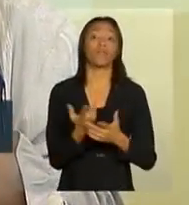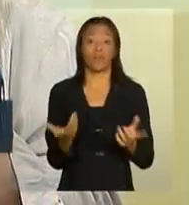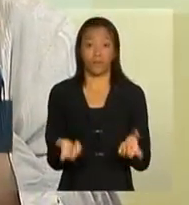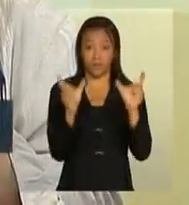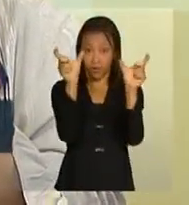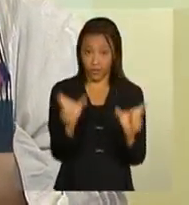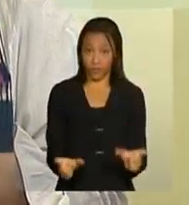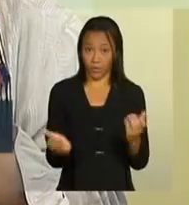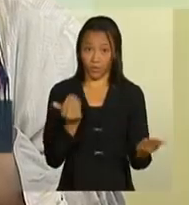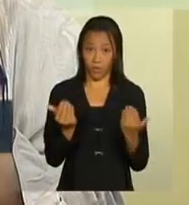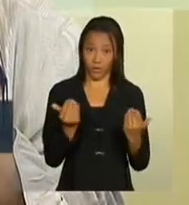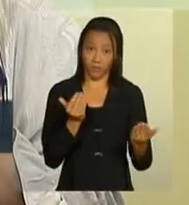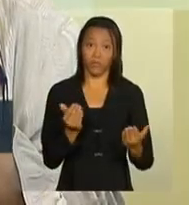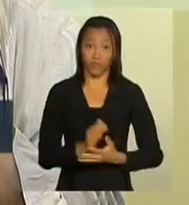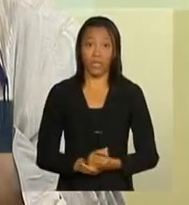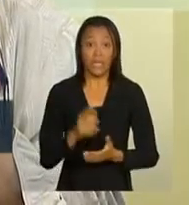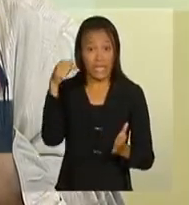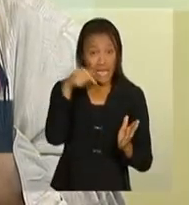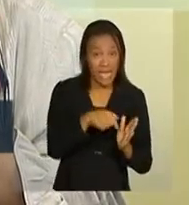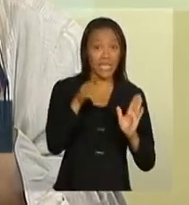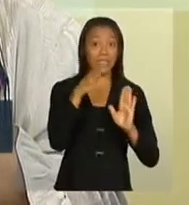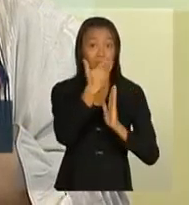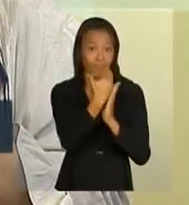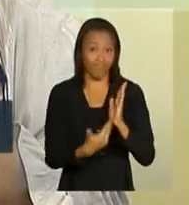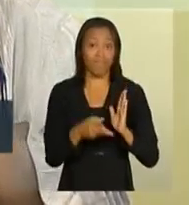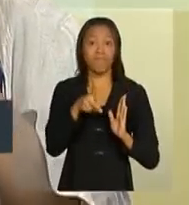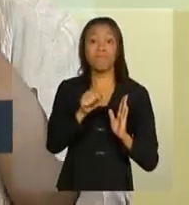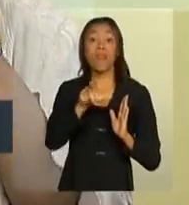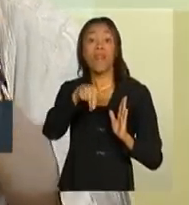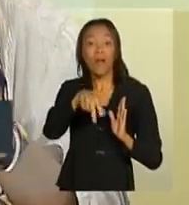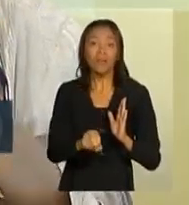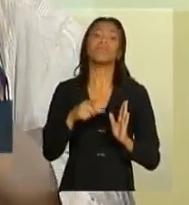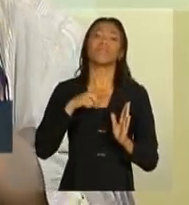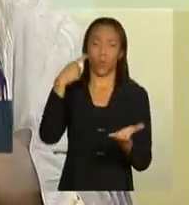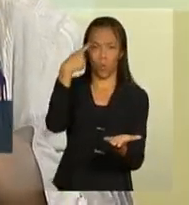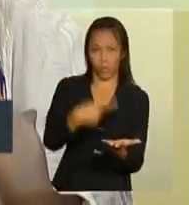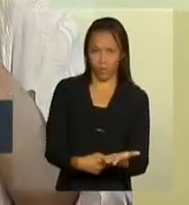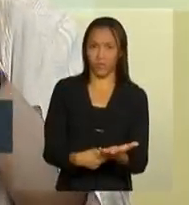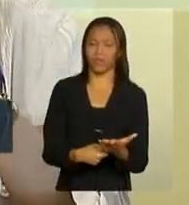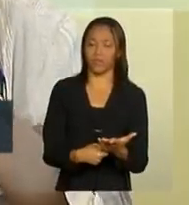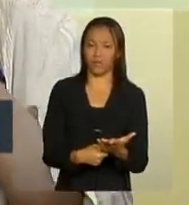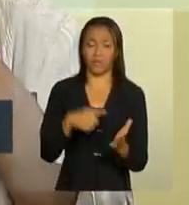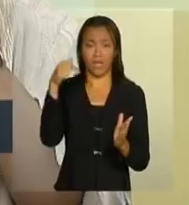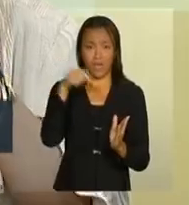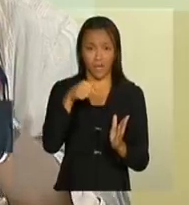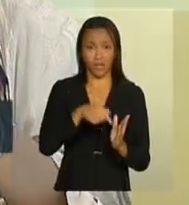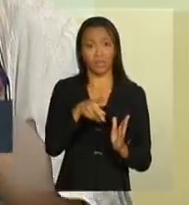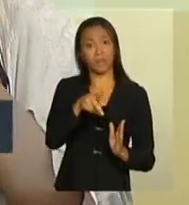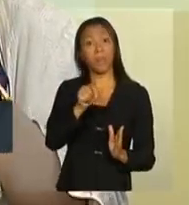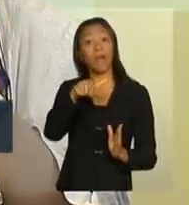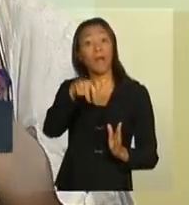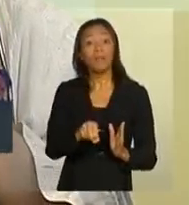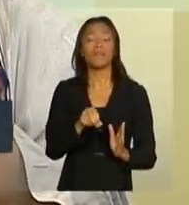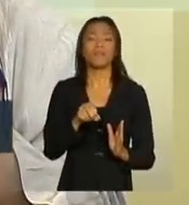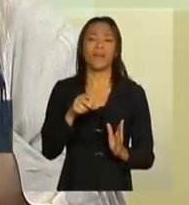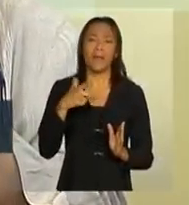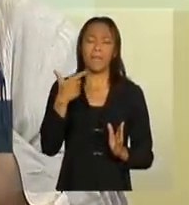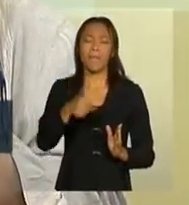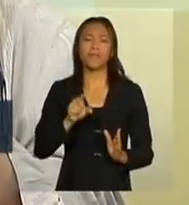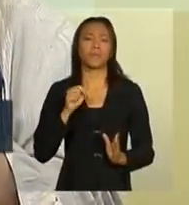esse plano está comprometido. me parece um comprometimento com a dimensão eh mais